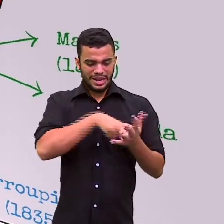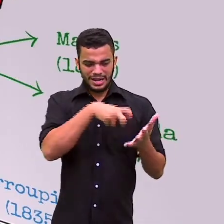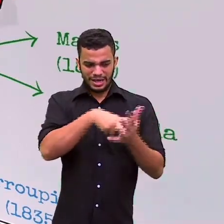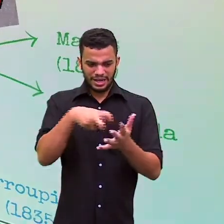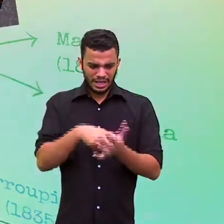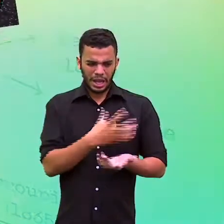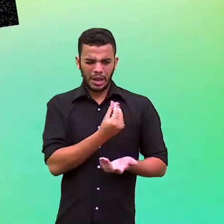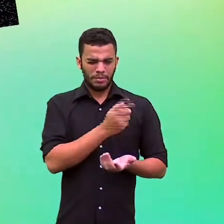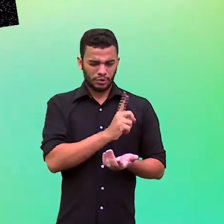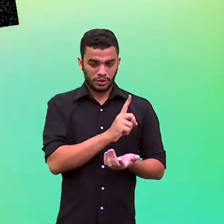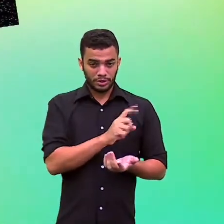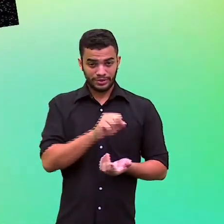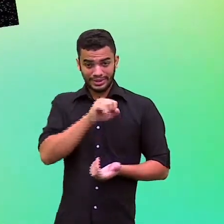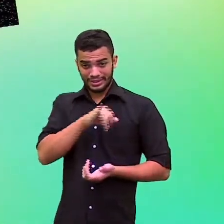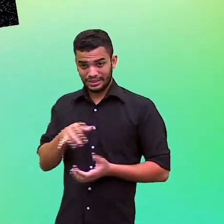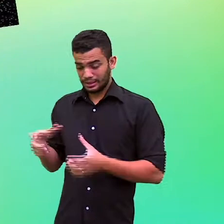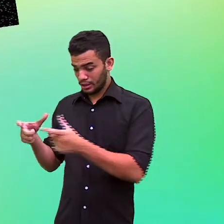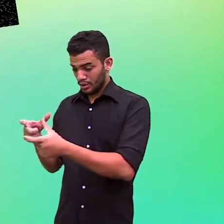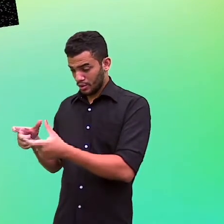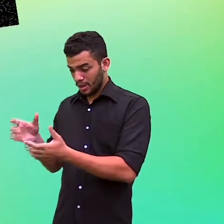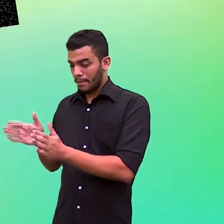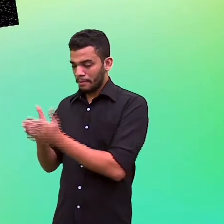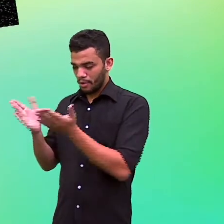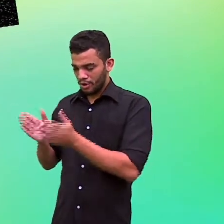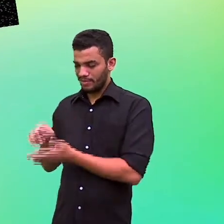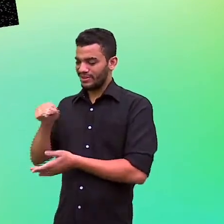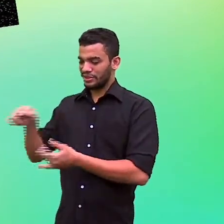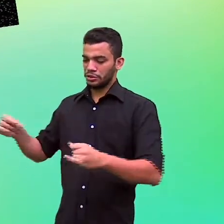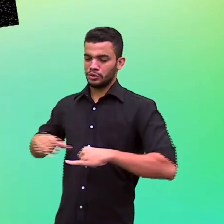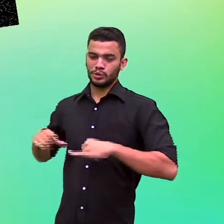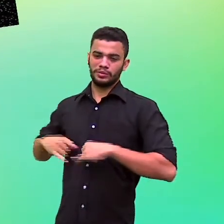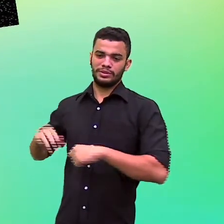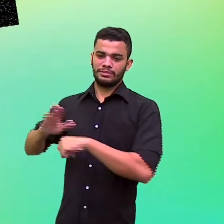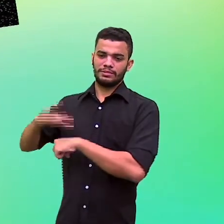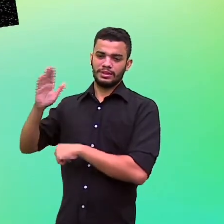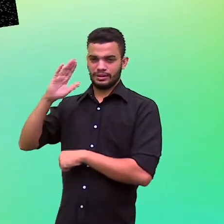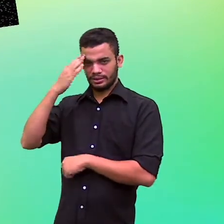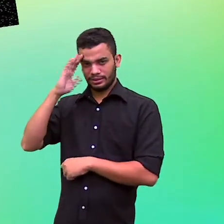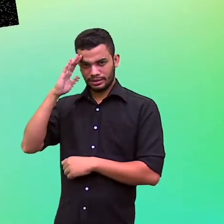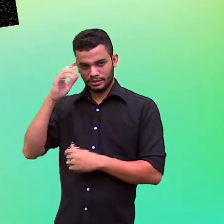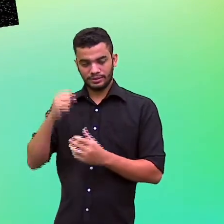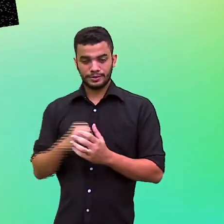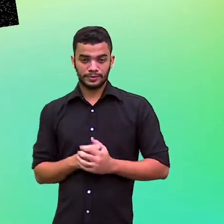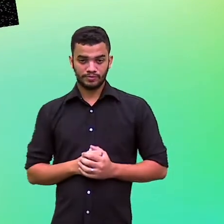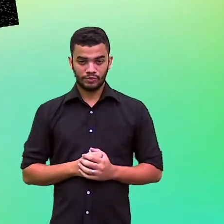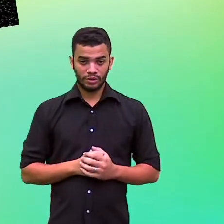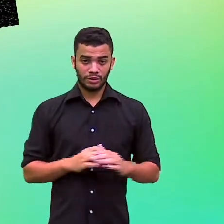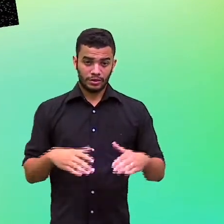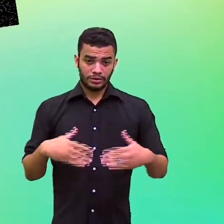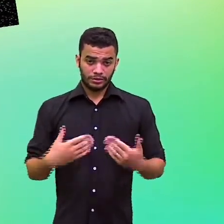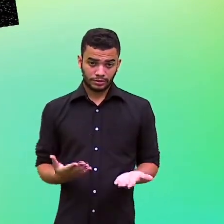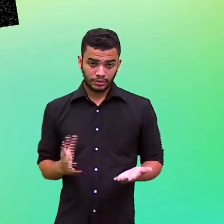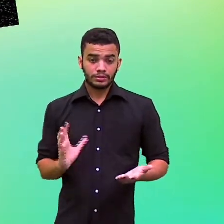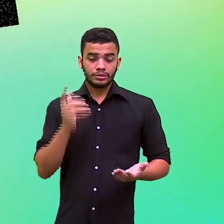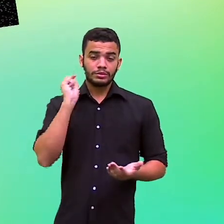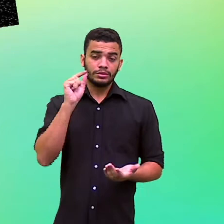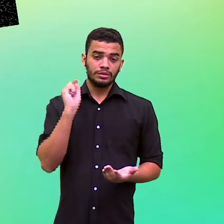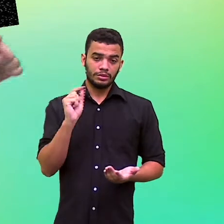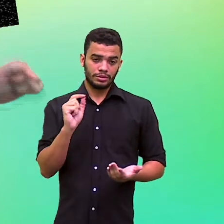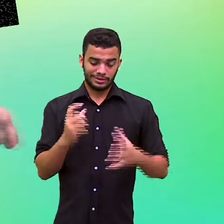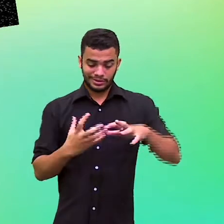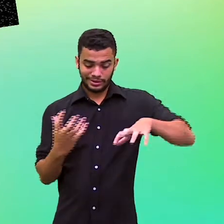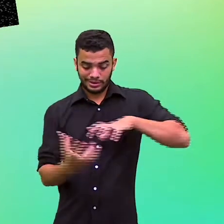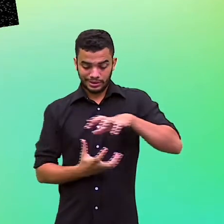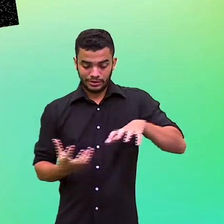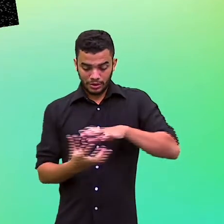isso, independente das repressões, as tentativas de novas revoltas só chegaram ao fim quando o período regencial chegou ao